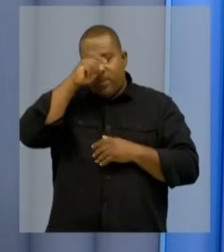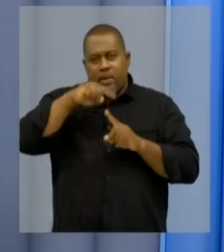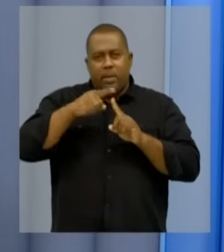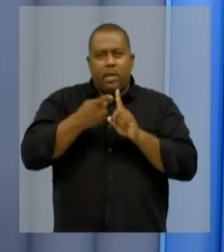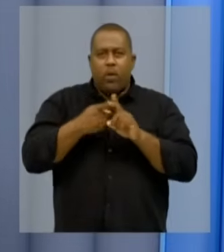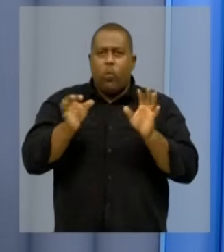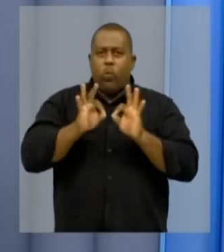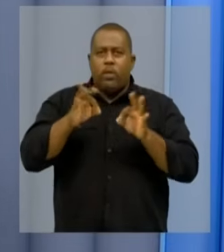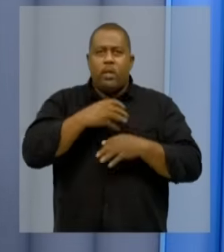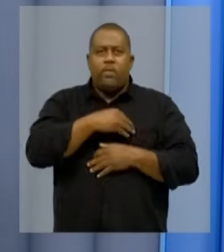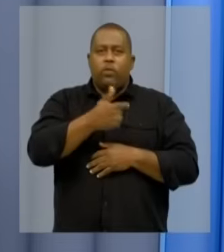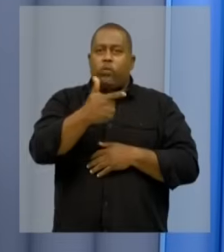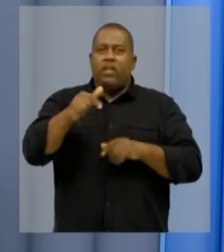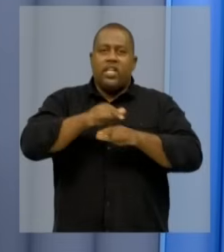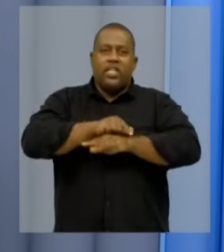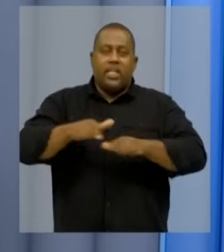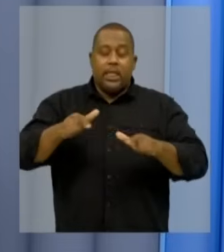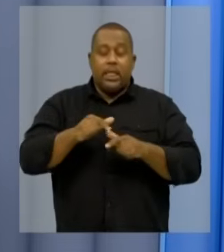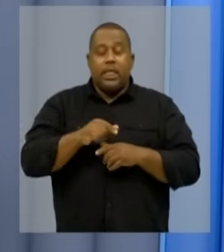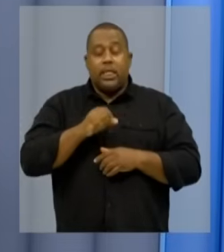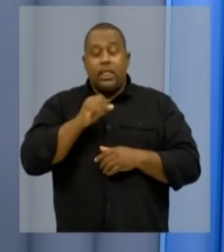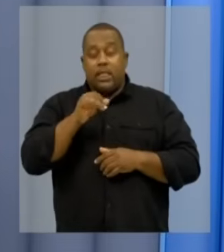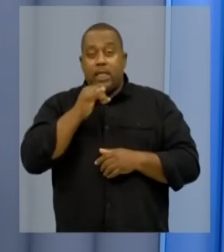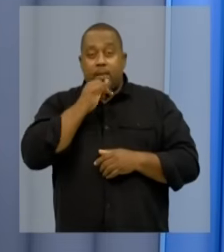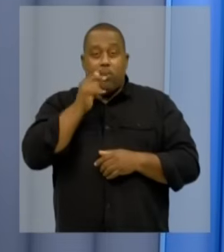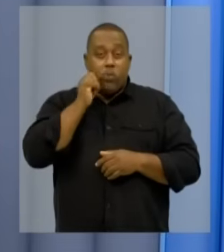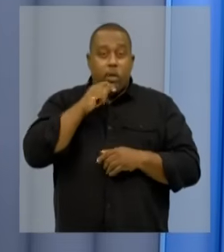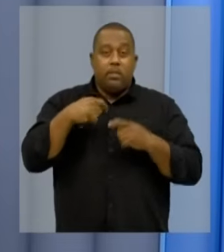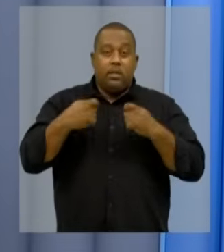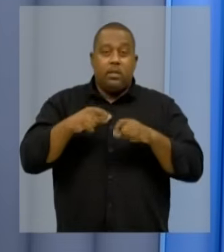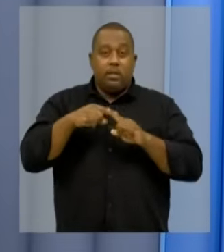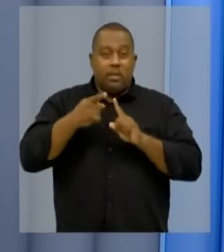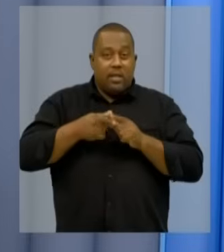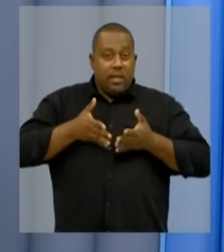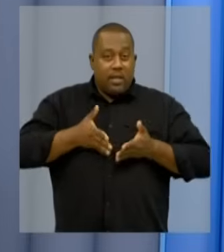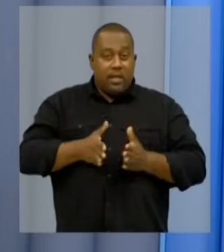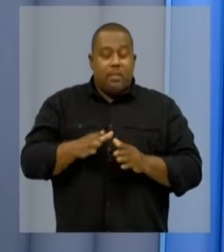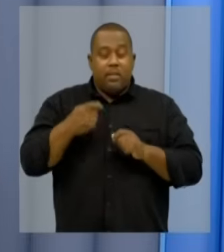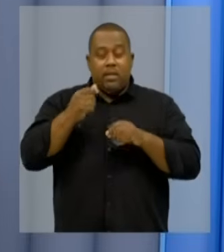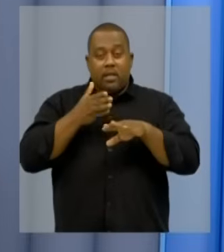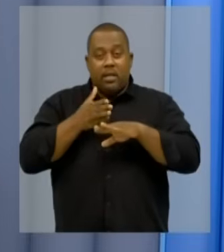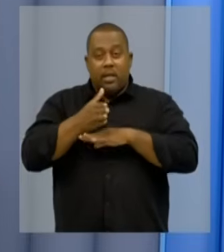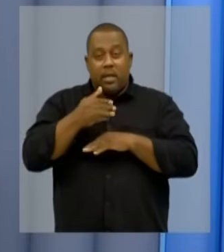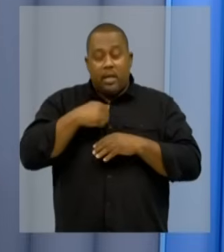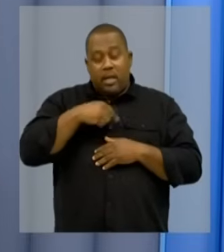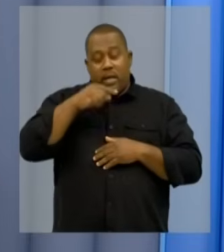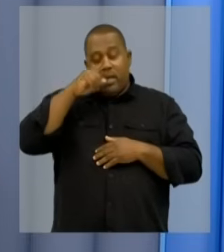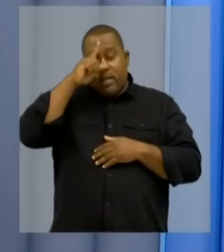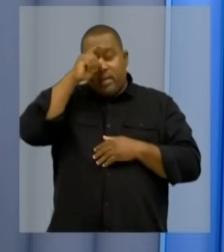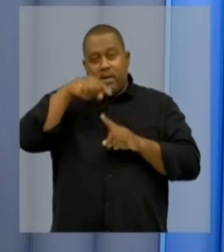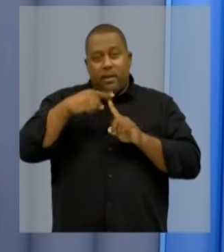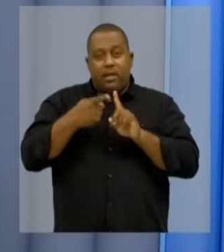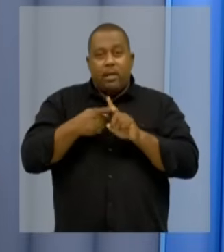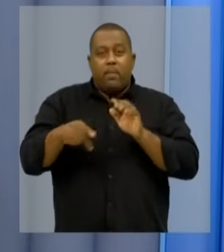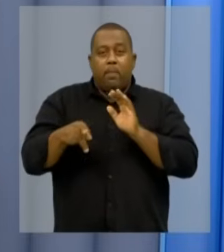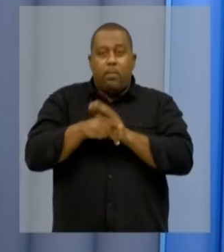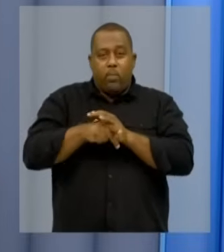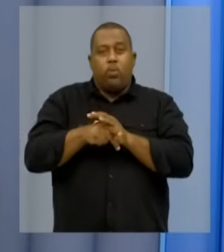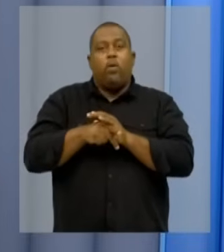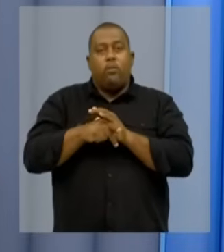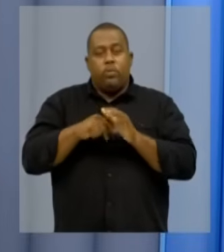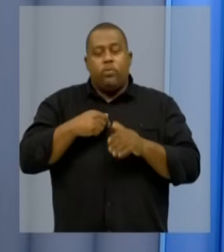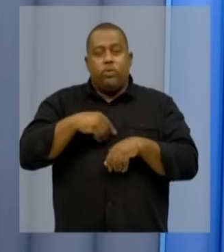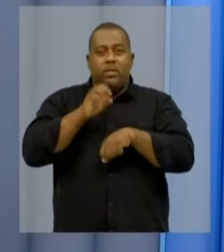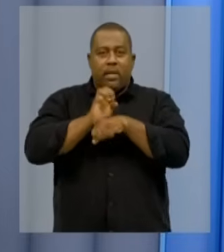maternidade. Se as mulheres precisam ter neném, tem que ter neném em uma maternidade da rede estadual. Então, eu quero dizer